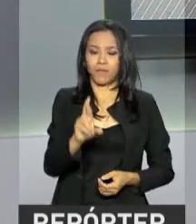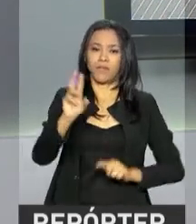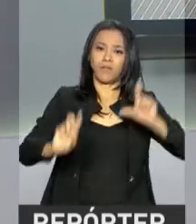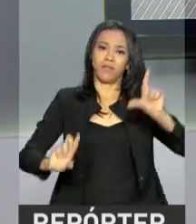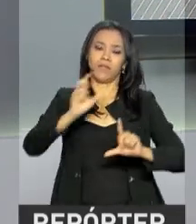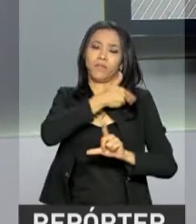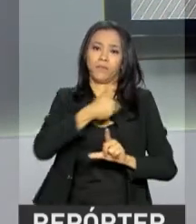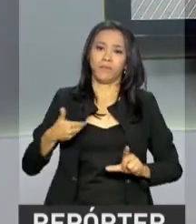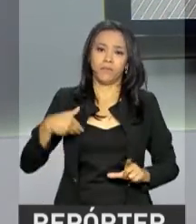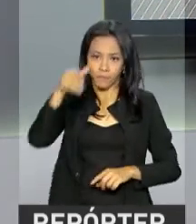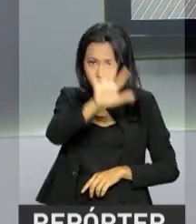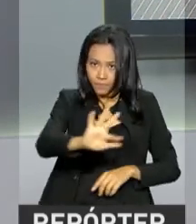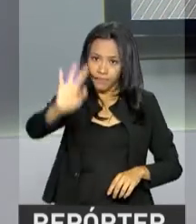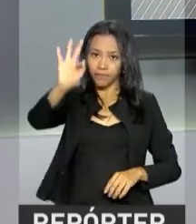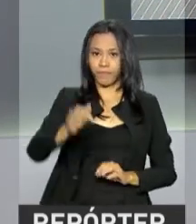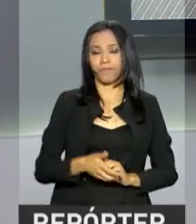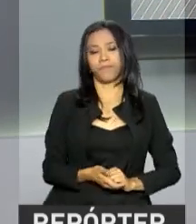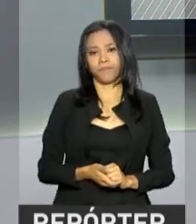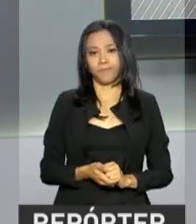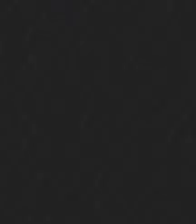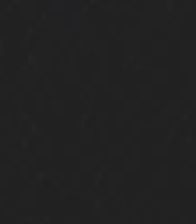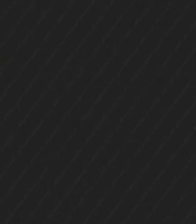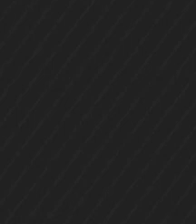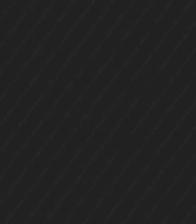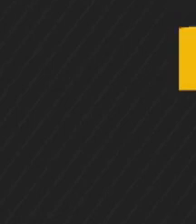nbr a tv do governo federal